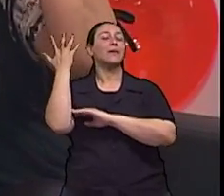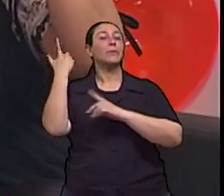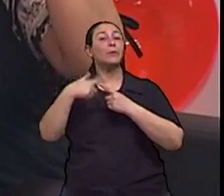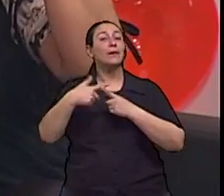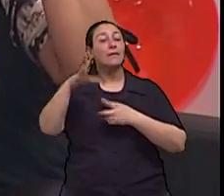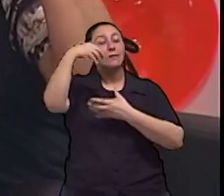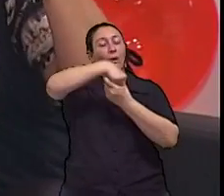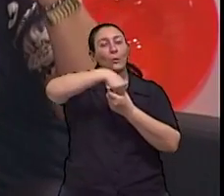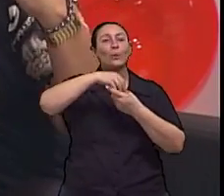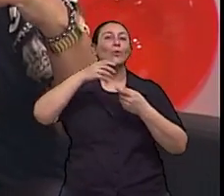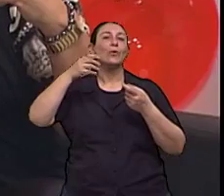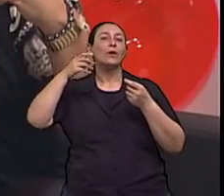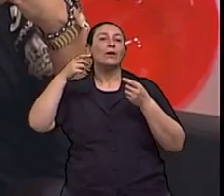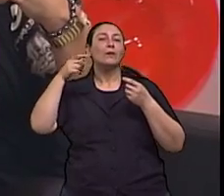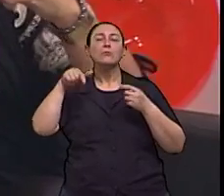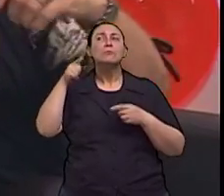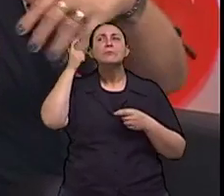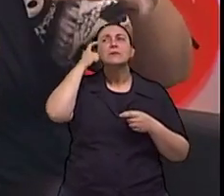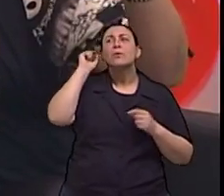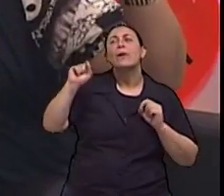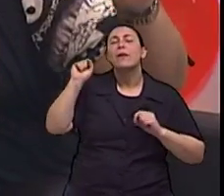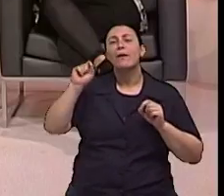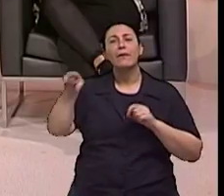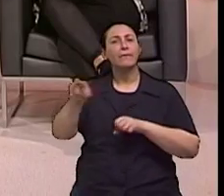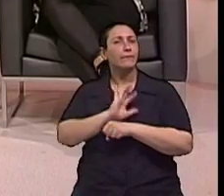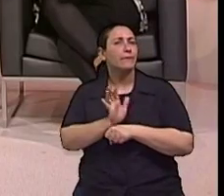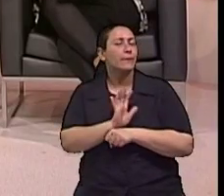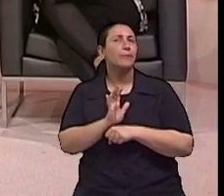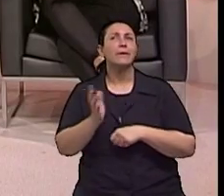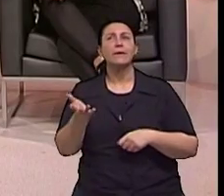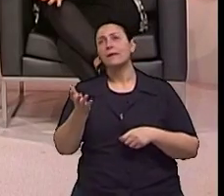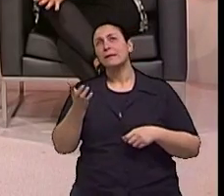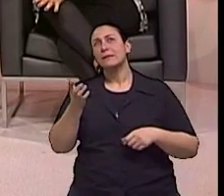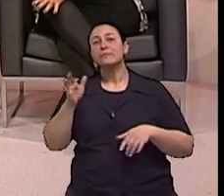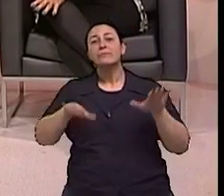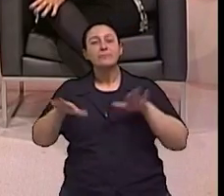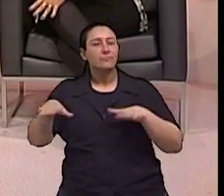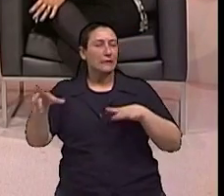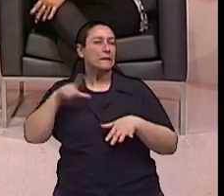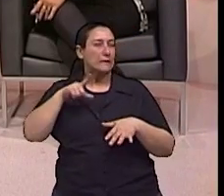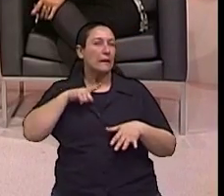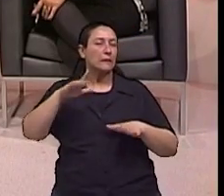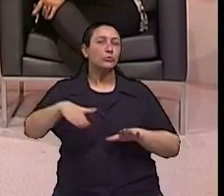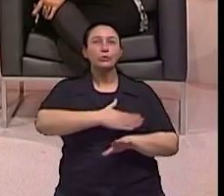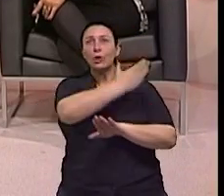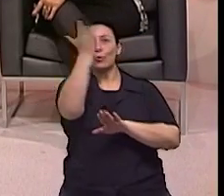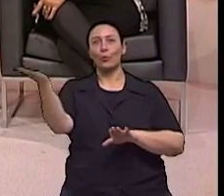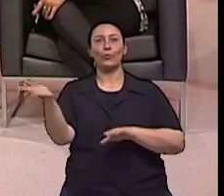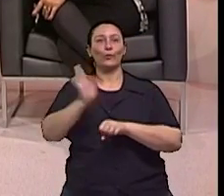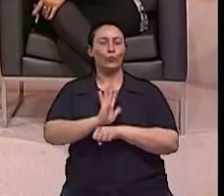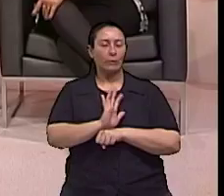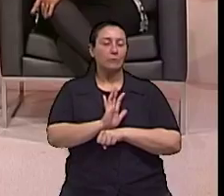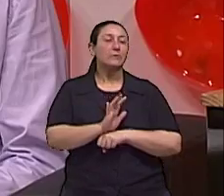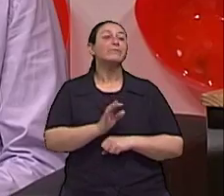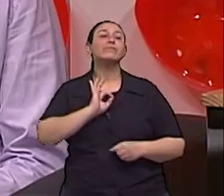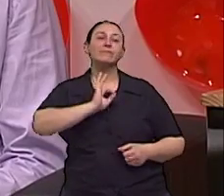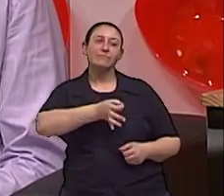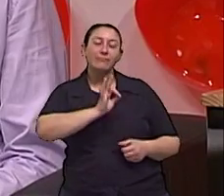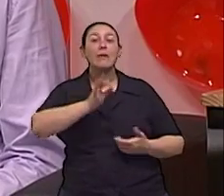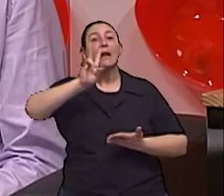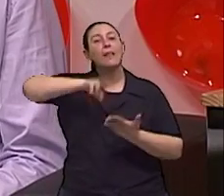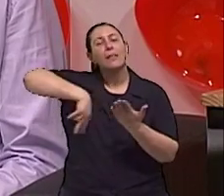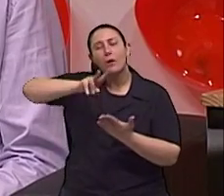fazer um filmezinho, o que, que se passava dentro da cabeça dele, dava mais, no mínimo, um dia inteiro de filme, né? Com certeza. Então,